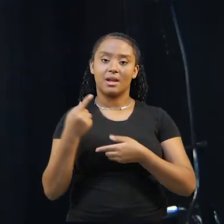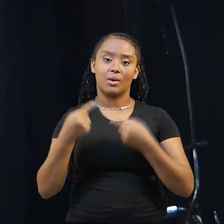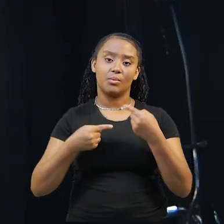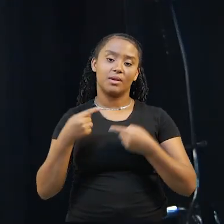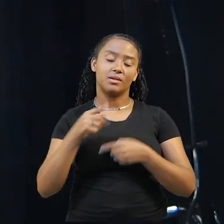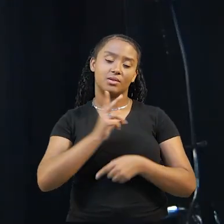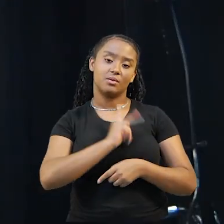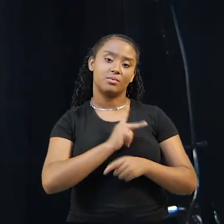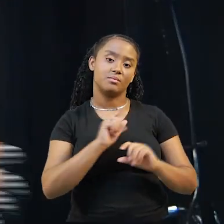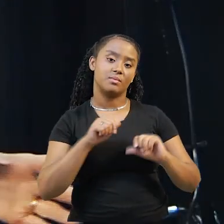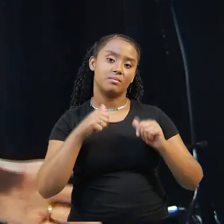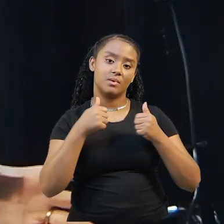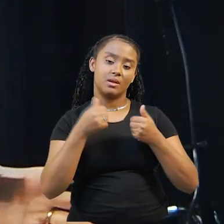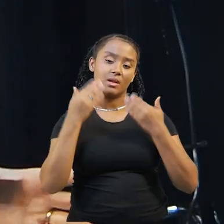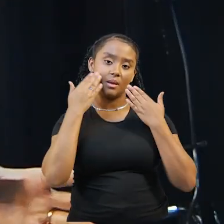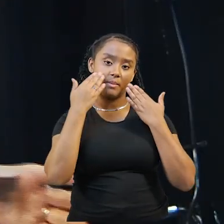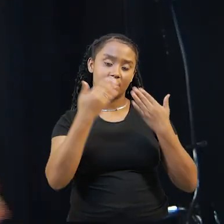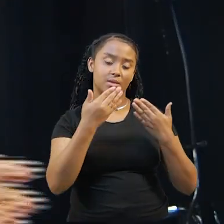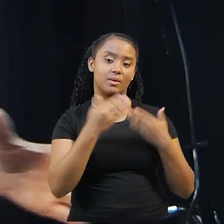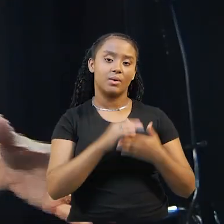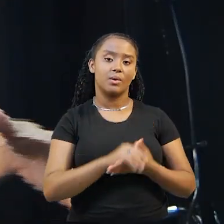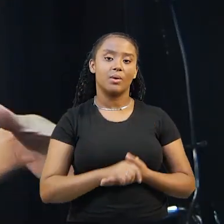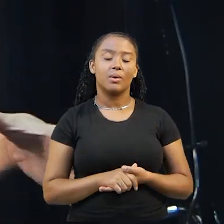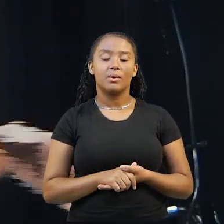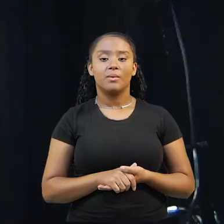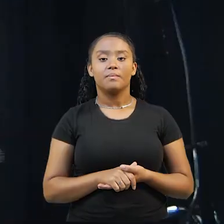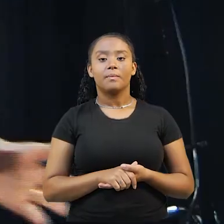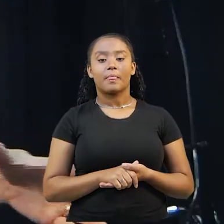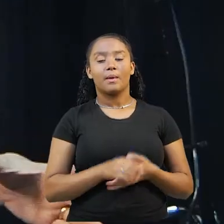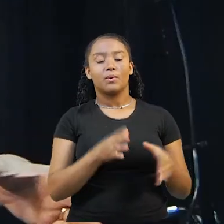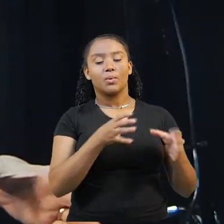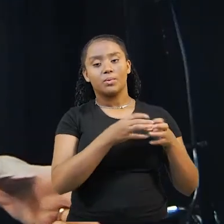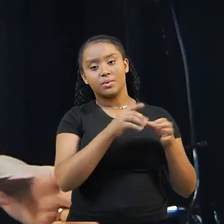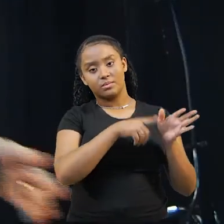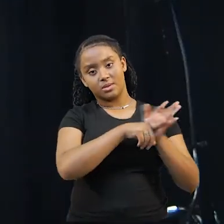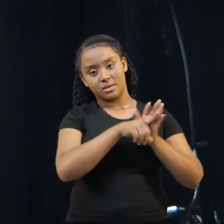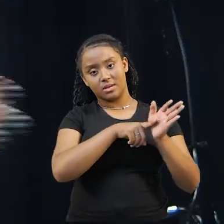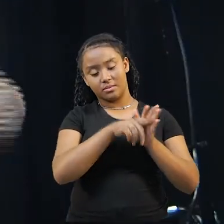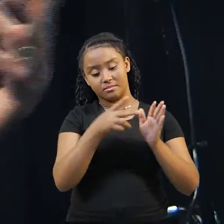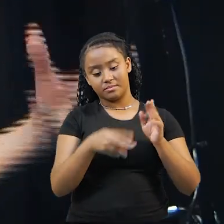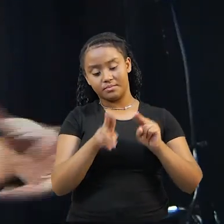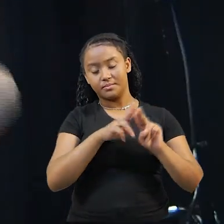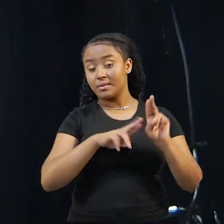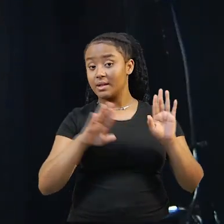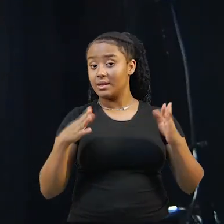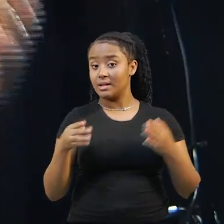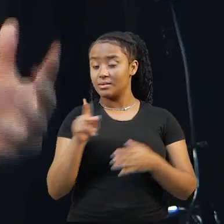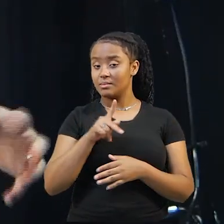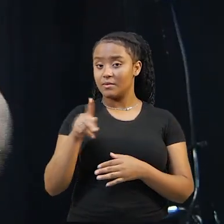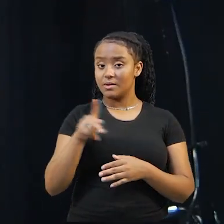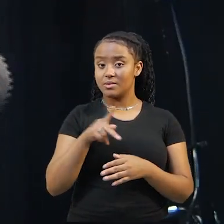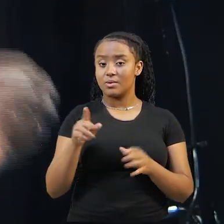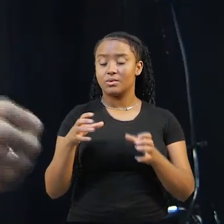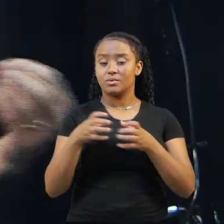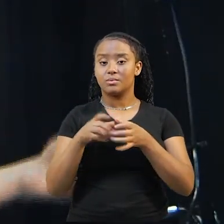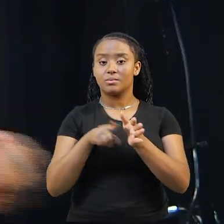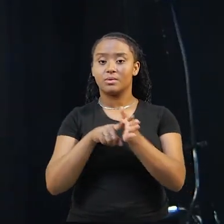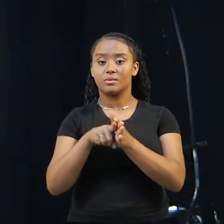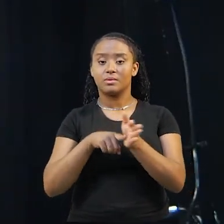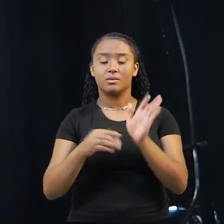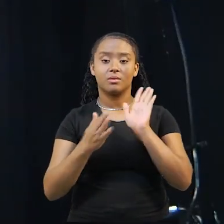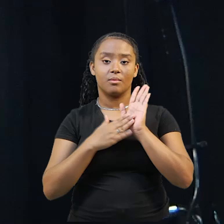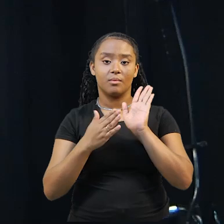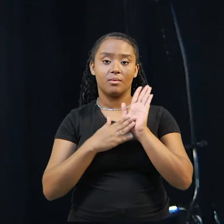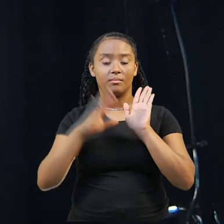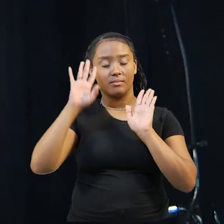Vitor Hugo, Eliane, e apresentou para o nosso corpo de pesquisadores, e os nossos professores, grupos de pesquisa, estão